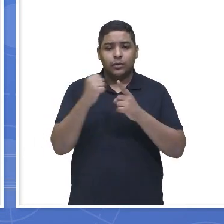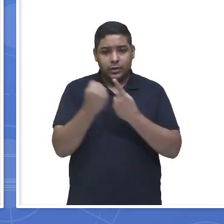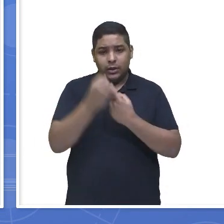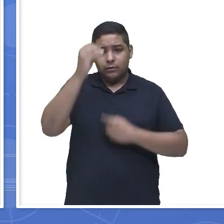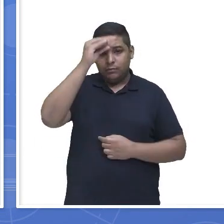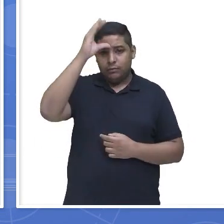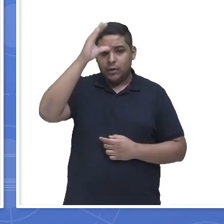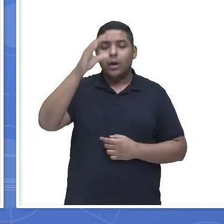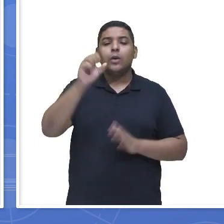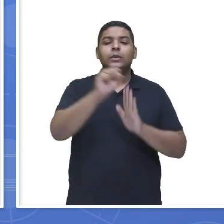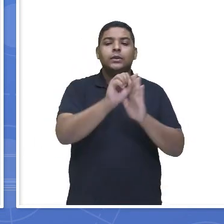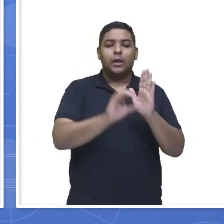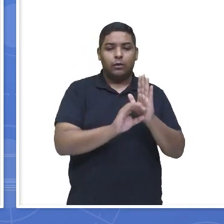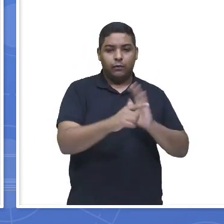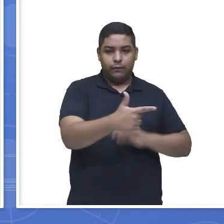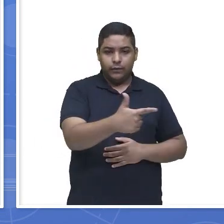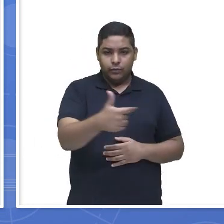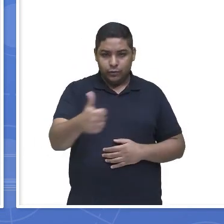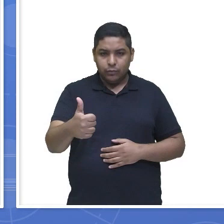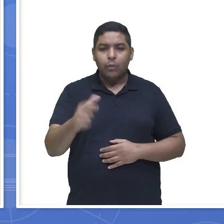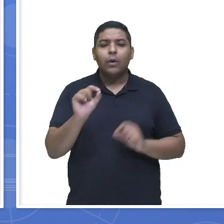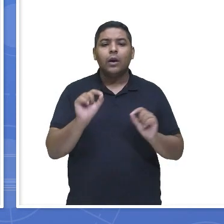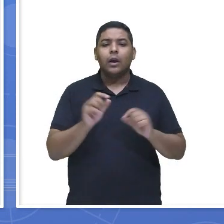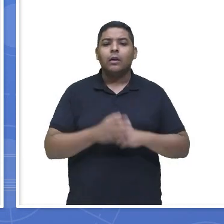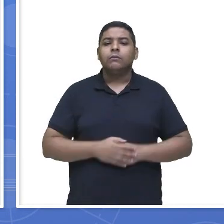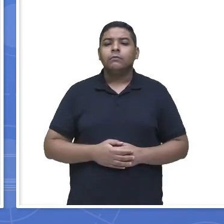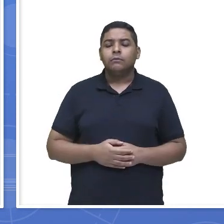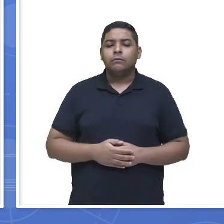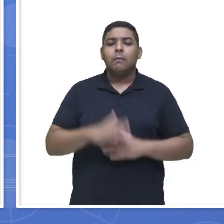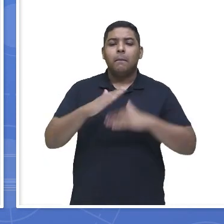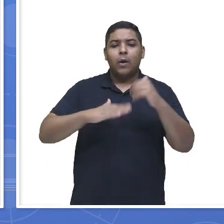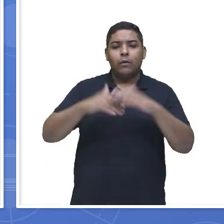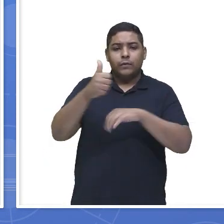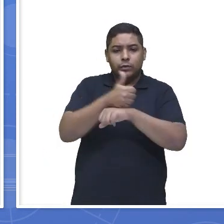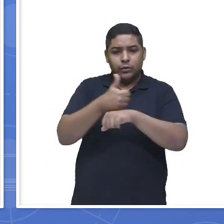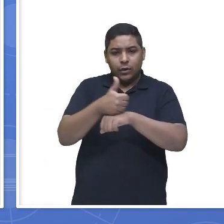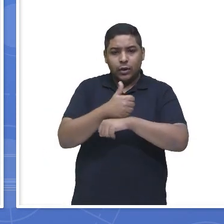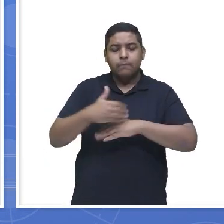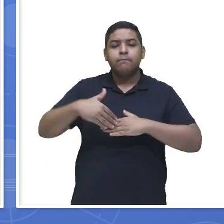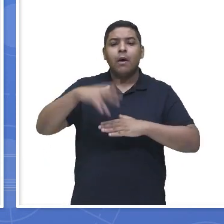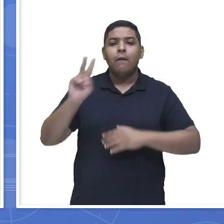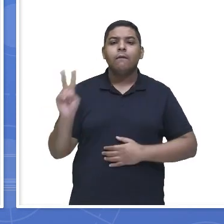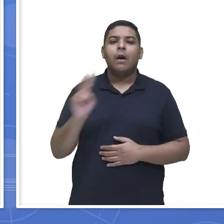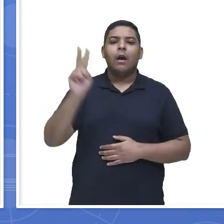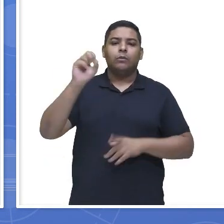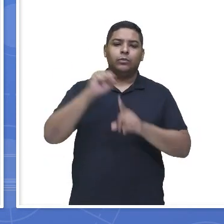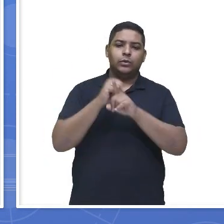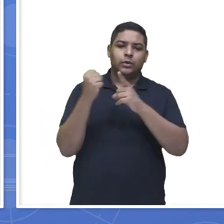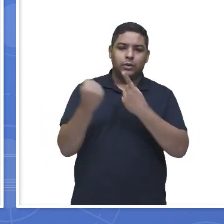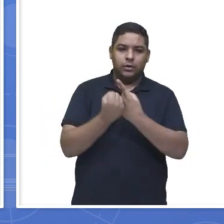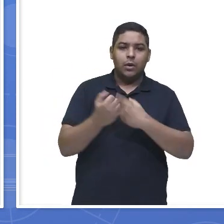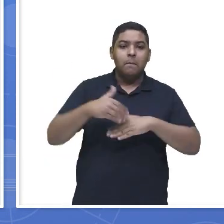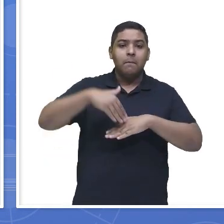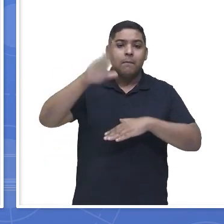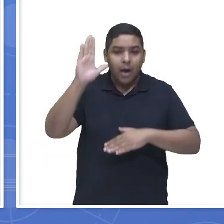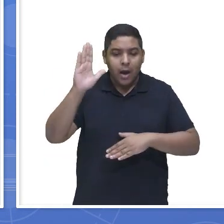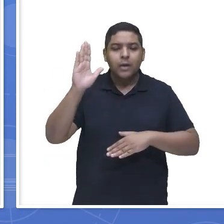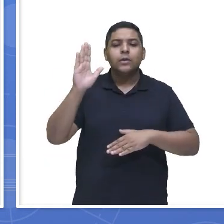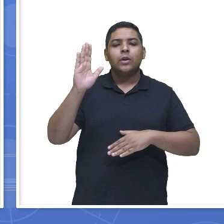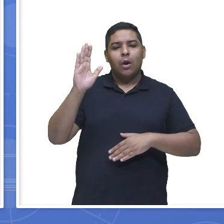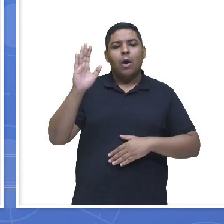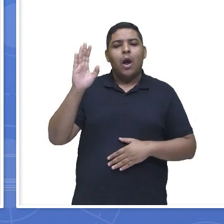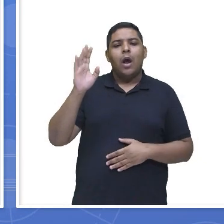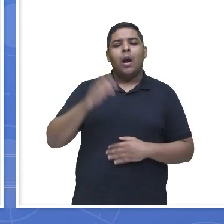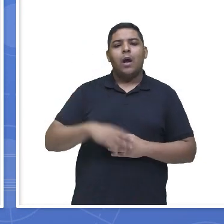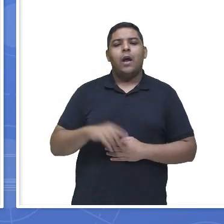XXI, pois o conhecimento que as pessoas profissionais possuem é o maior valor dessa sociedade, quanto maior for o conhecimento